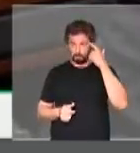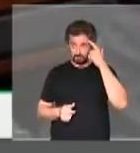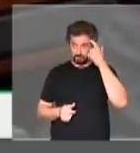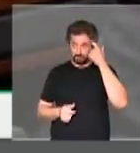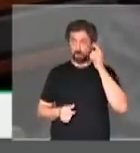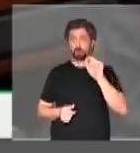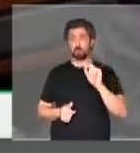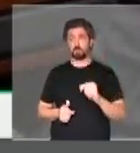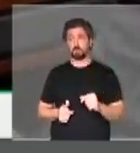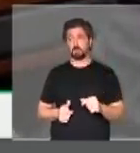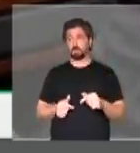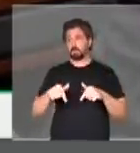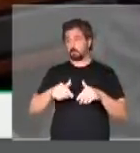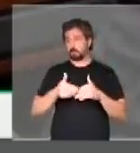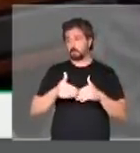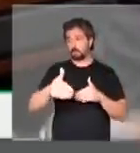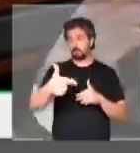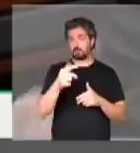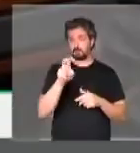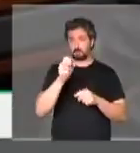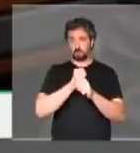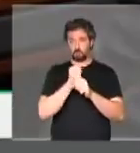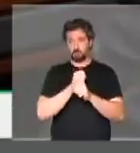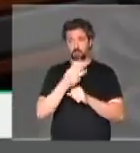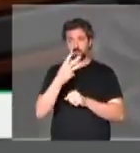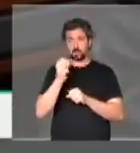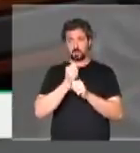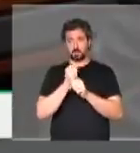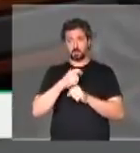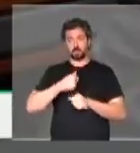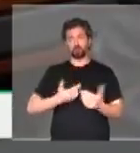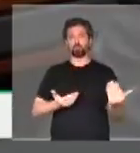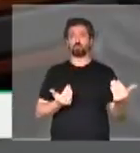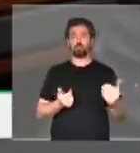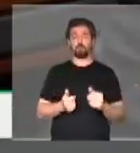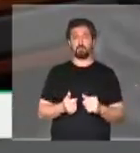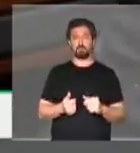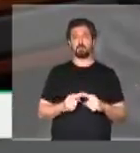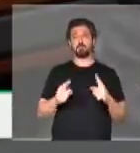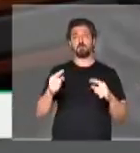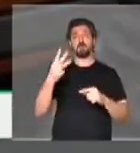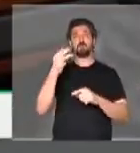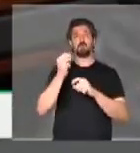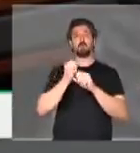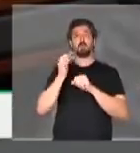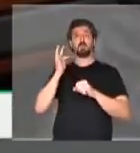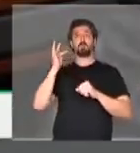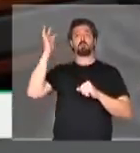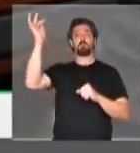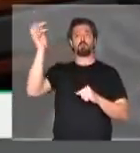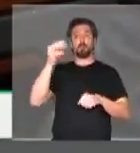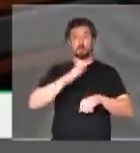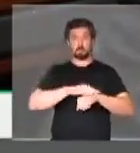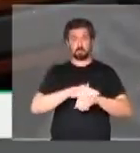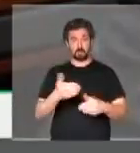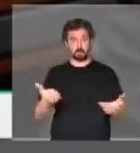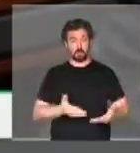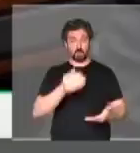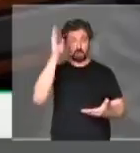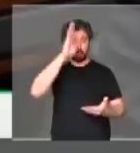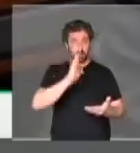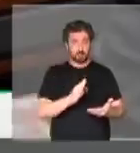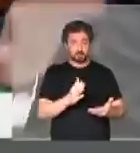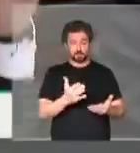senhores deputados, que daqui a 25 anos ou 30 anos, eu sou novo ainda, mas daqui a uns 30 anos, esse momento que o Brasil